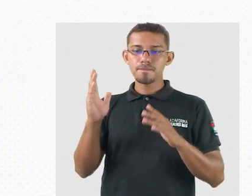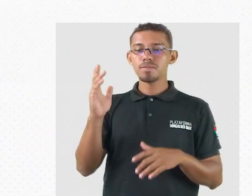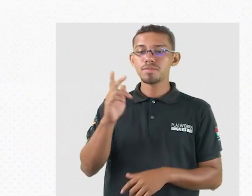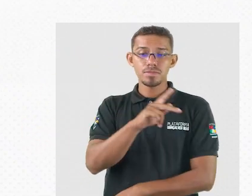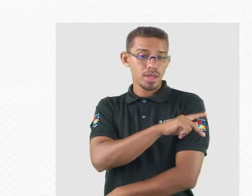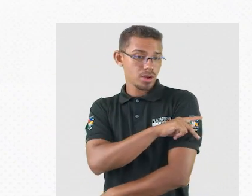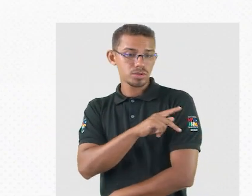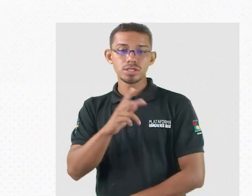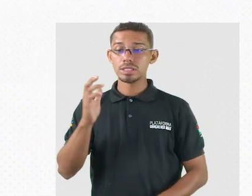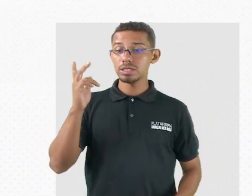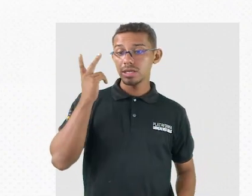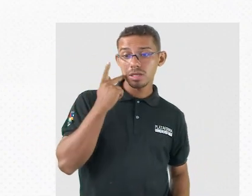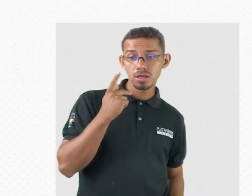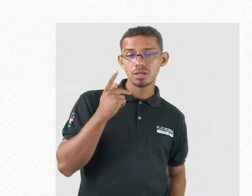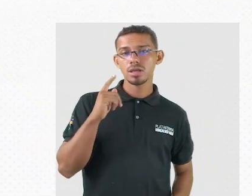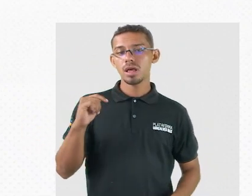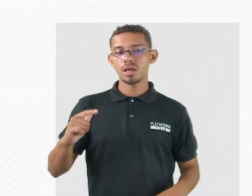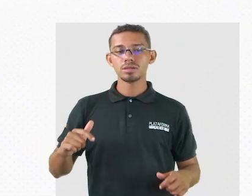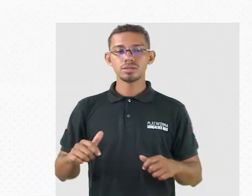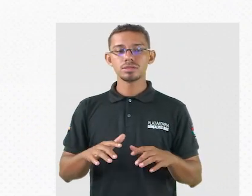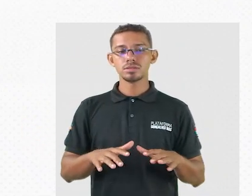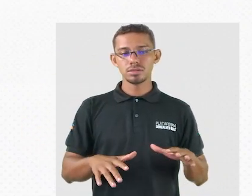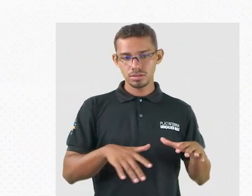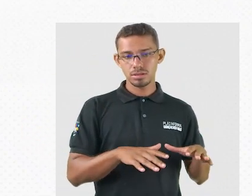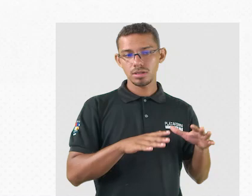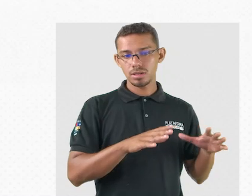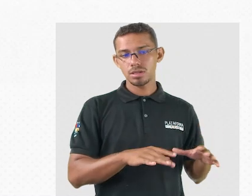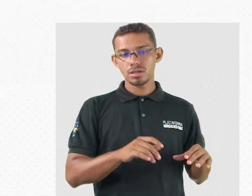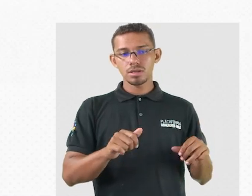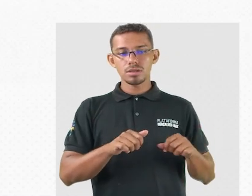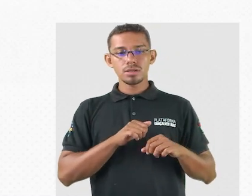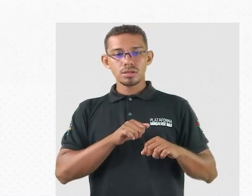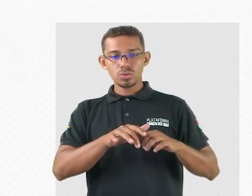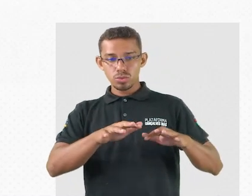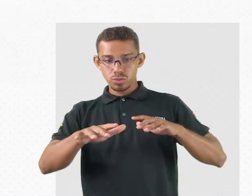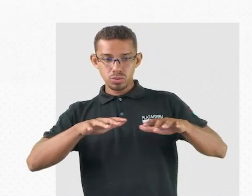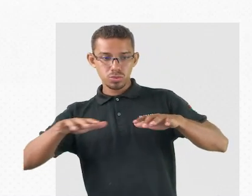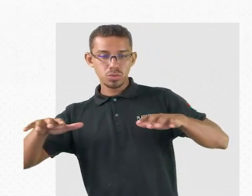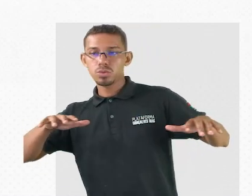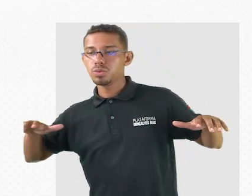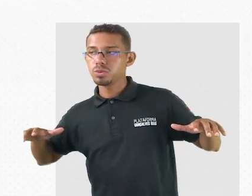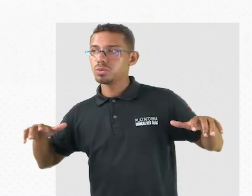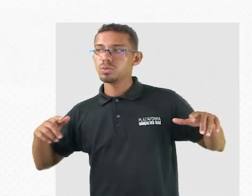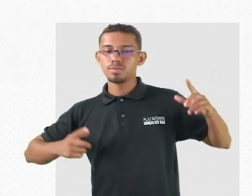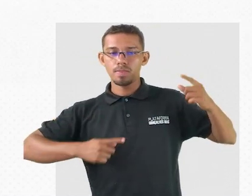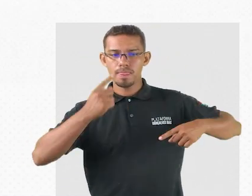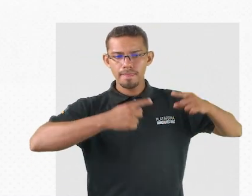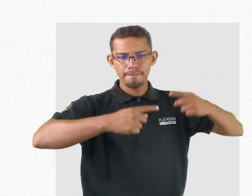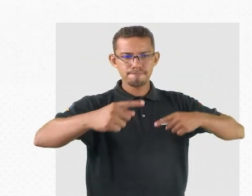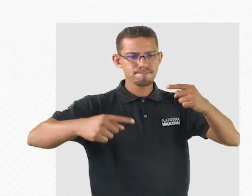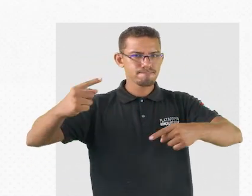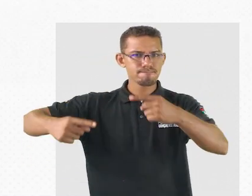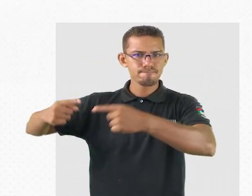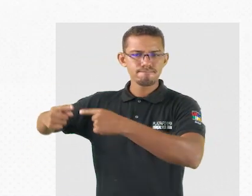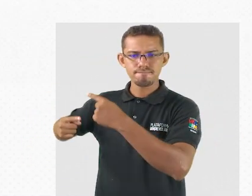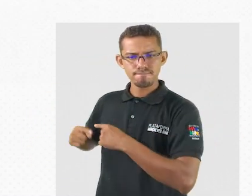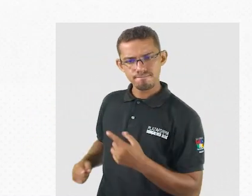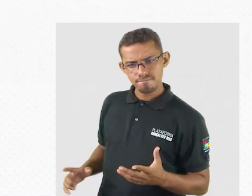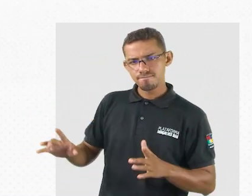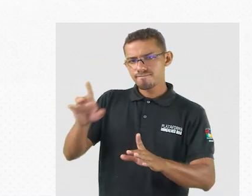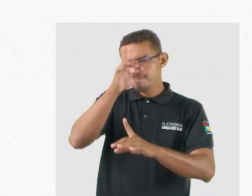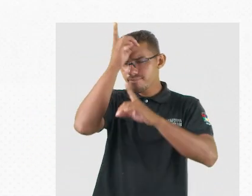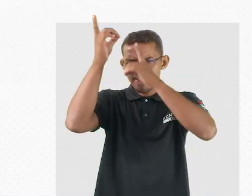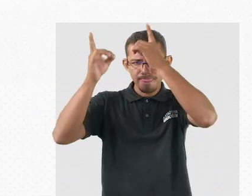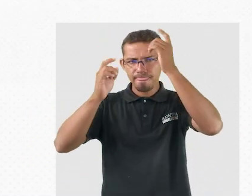Não é que eles se transladaram para lá, eles foram para lá. Eles, né, a